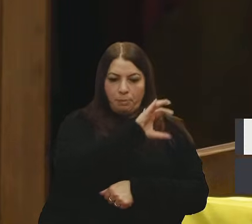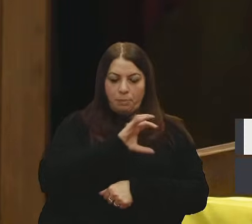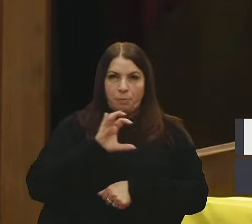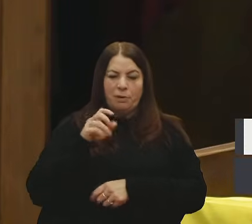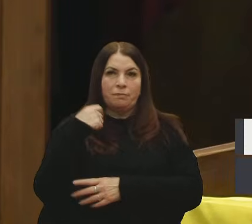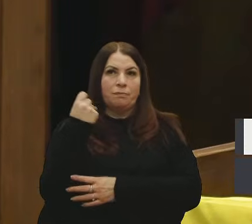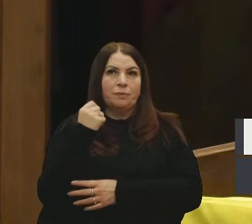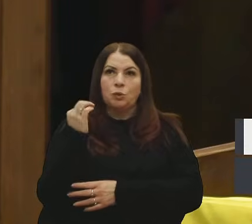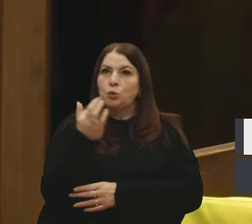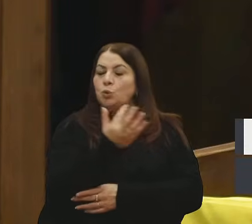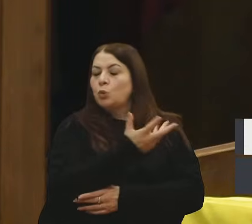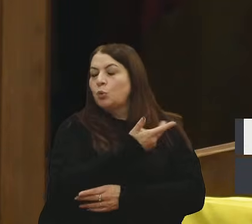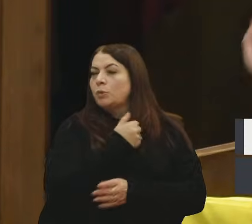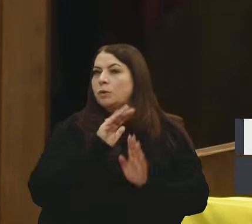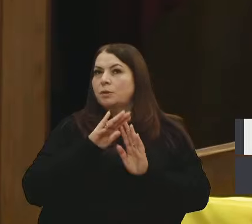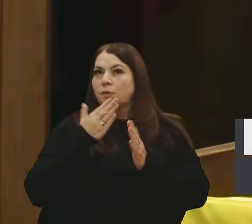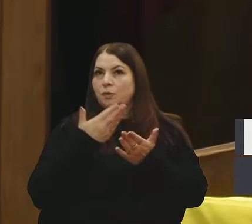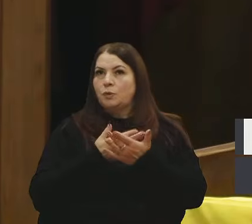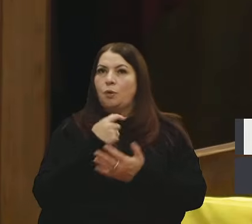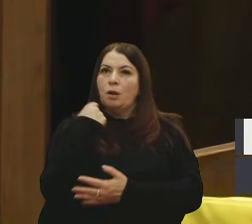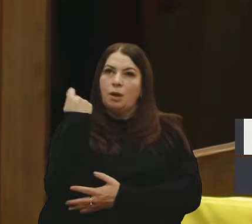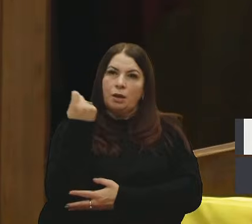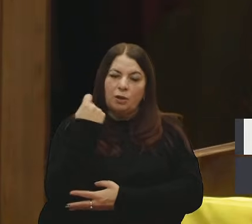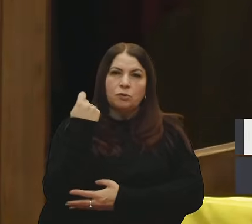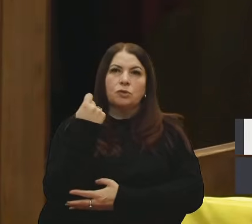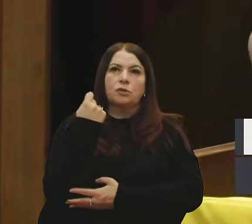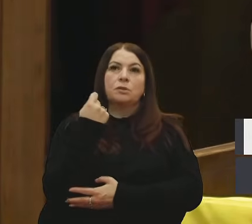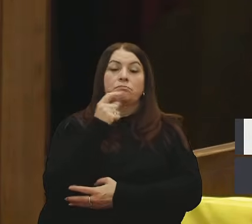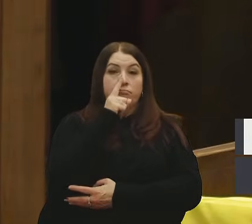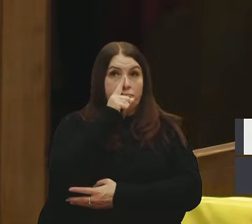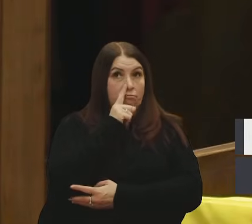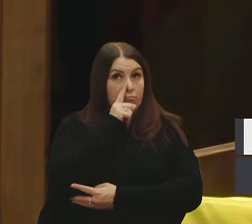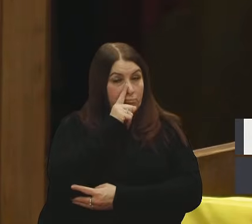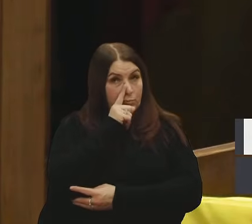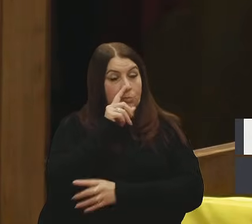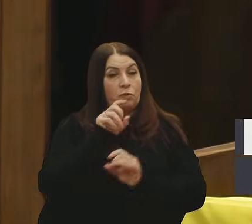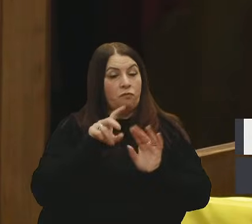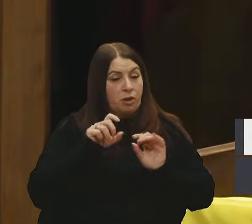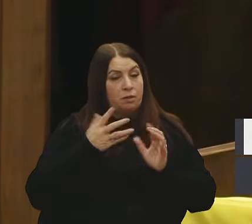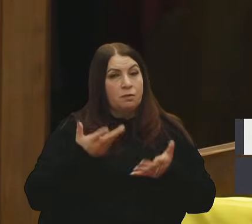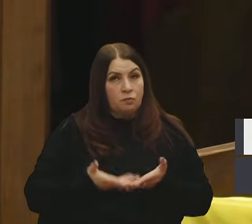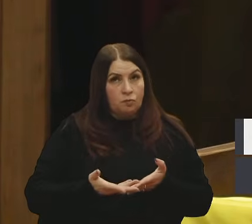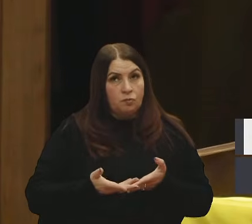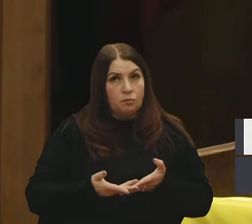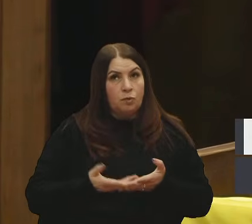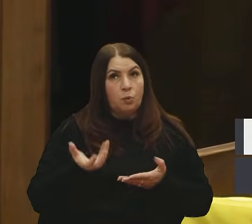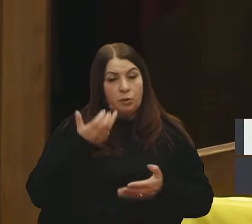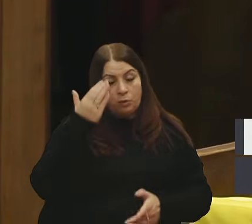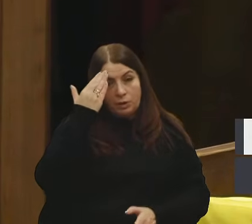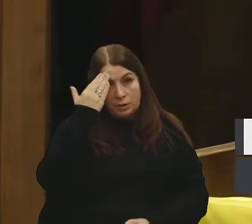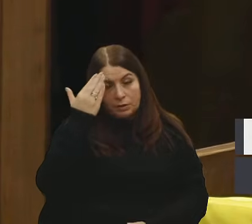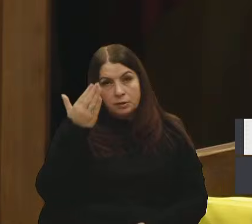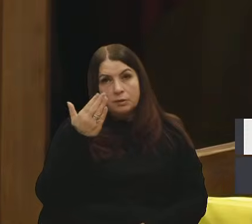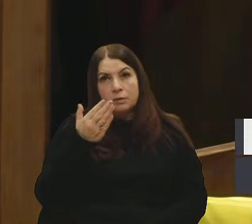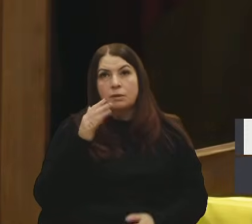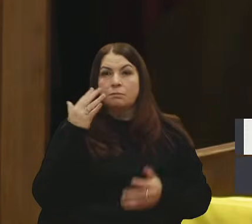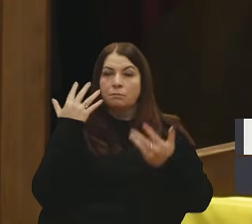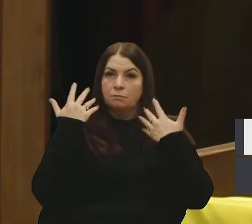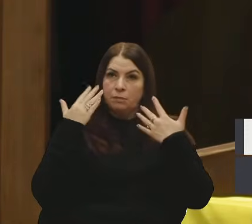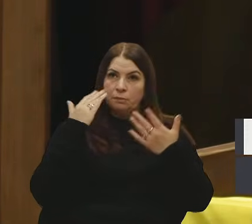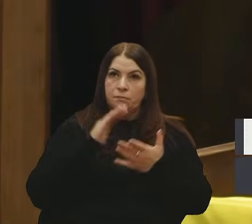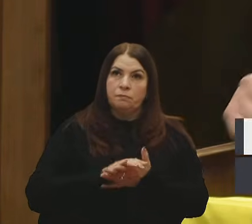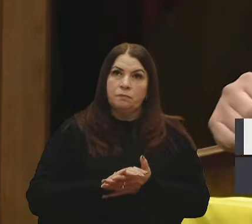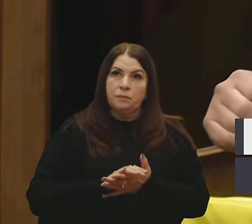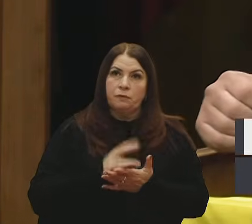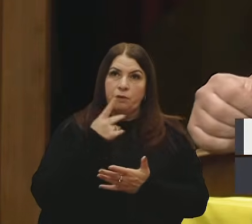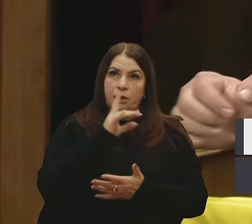são todas as escolas gaúchas que estão em risco com a privatização. Eu quero agradecer, parabenizar e dizer